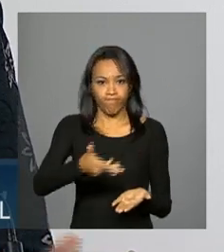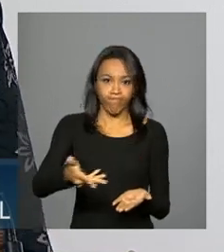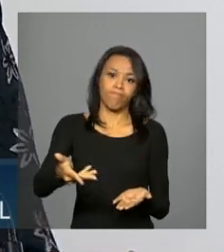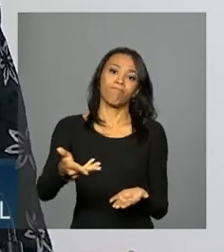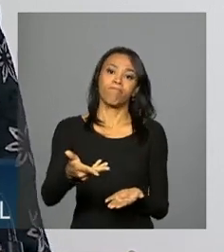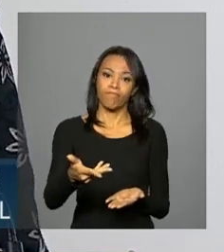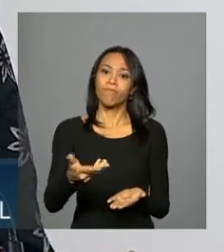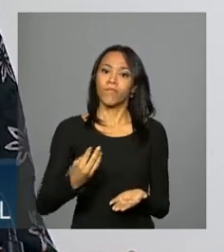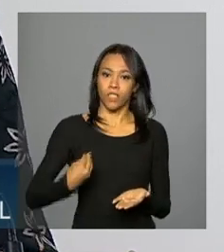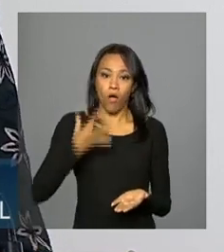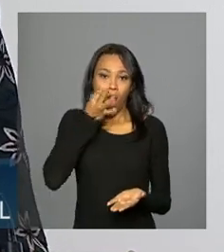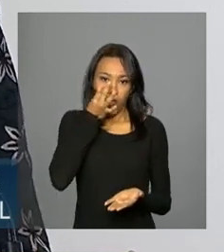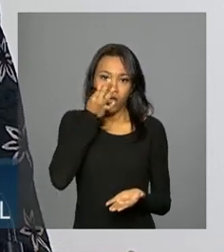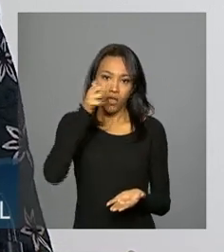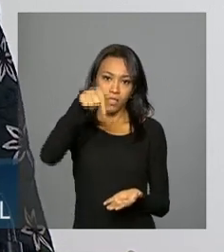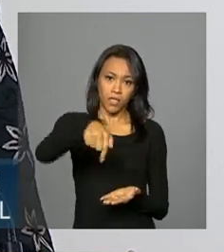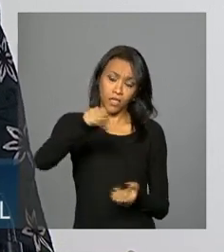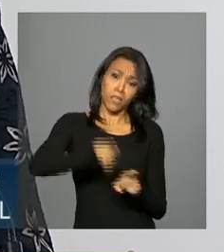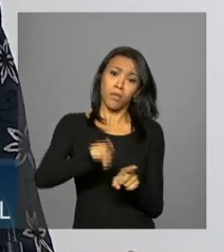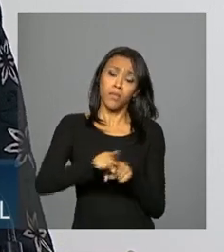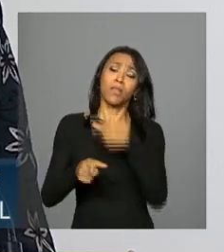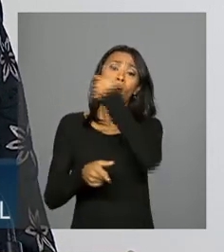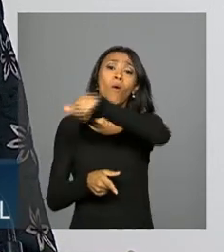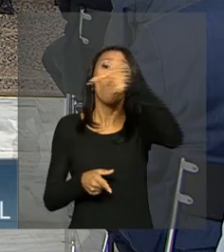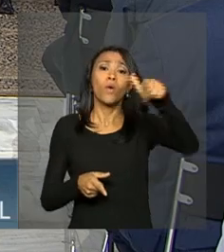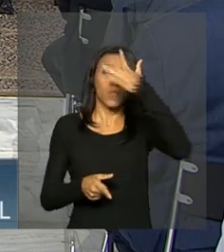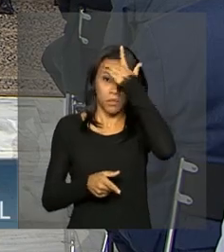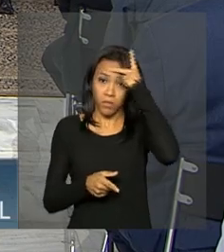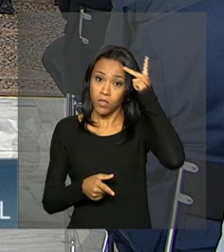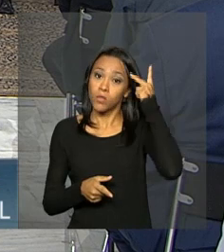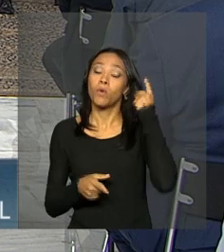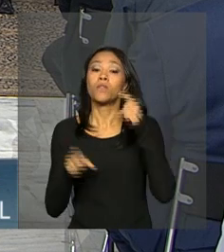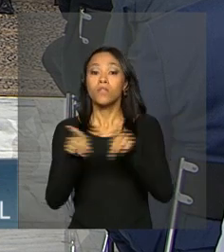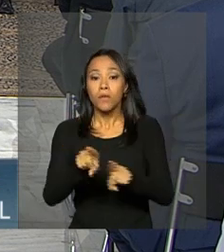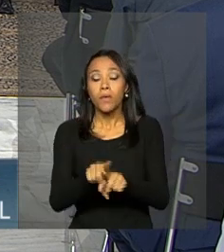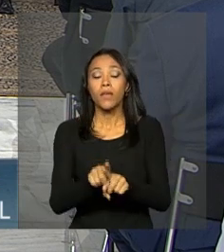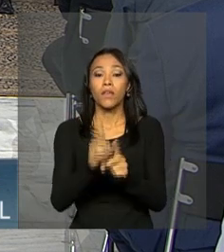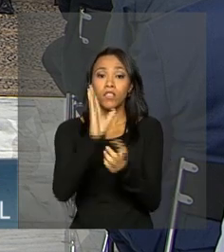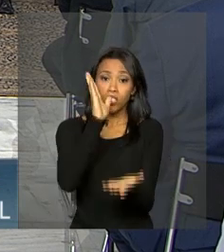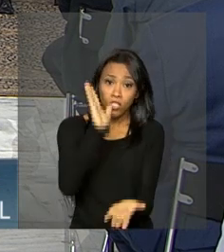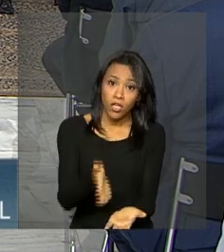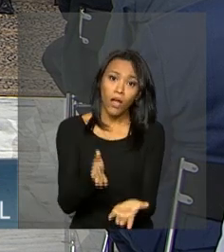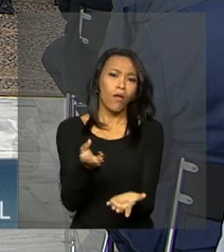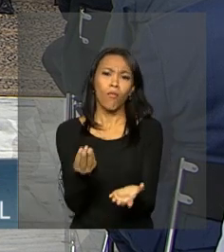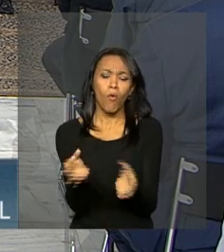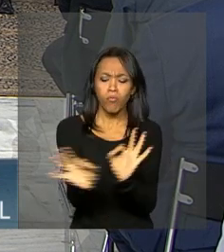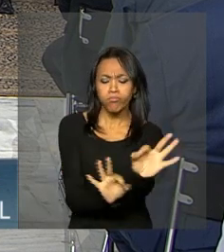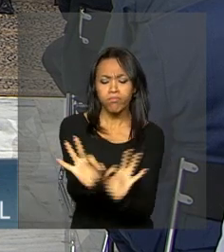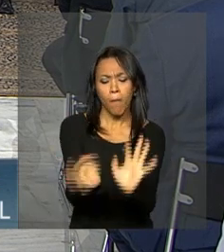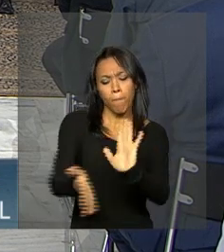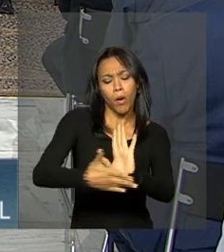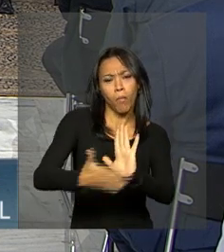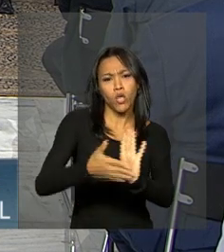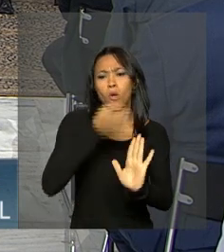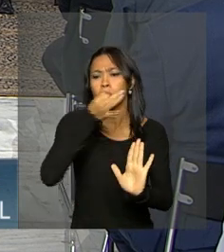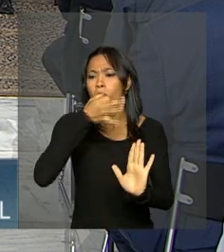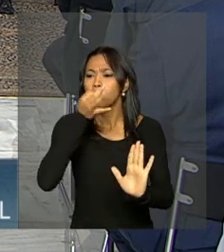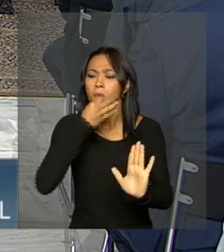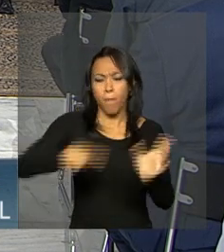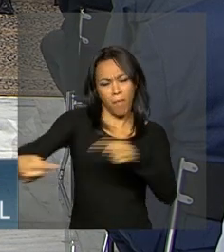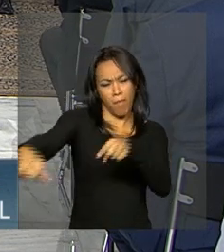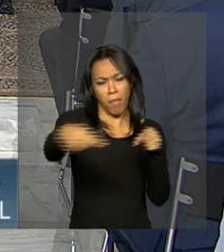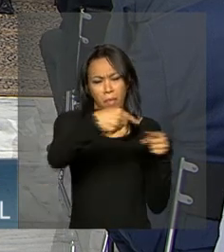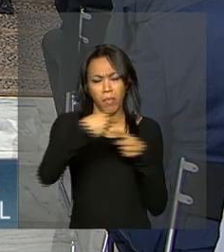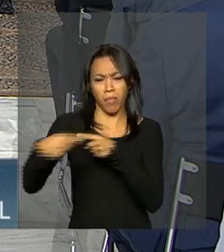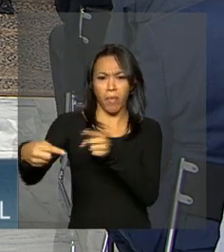de todos aqui presentes e de outras pessoas também. E foi construído a partir de intensos debates entre todos